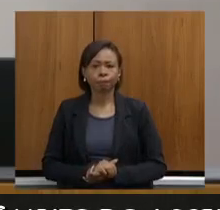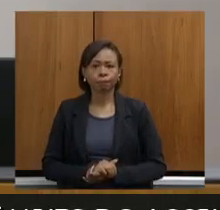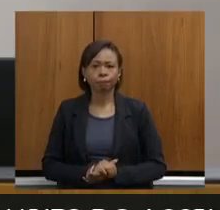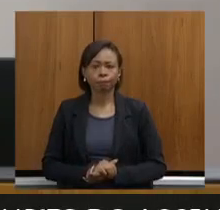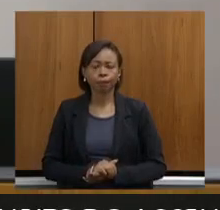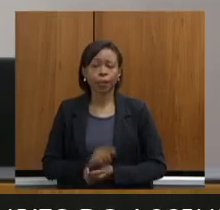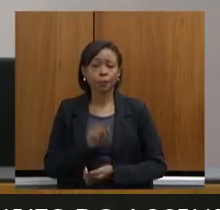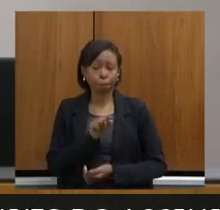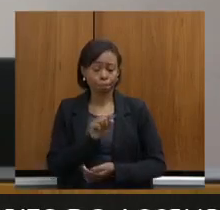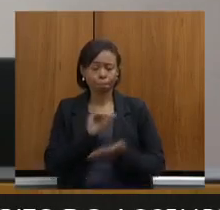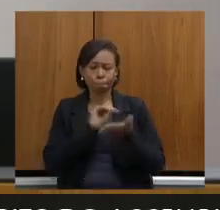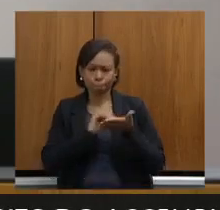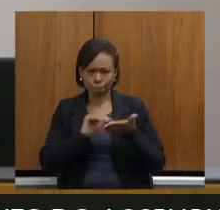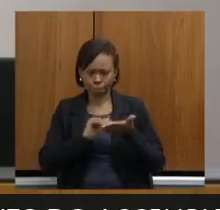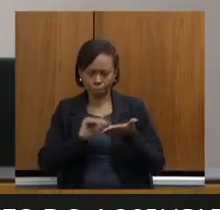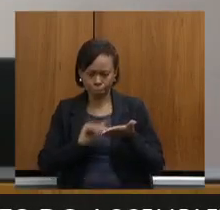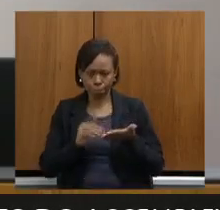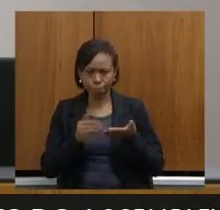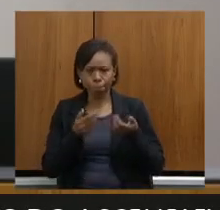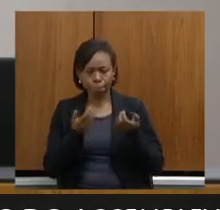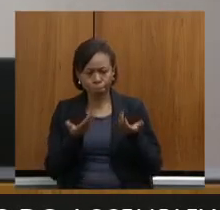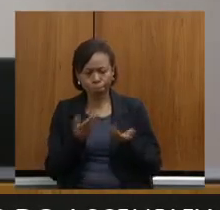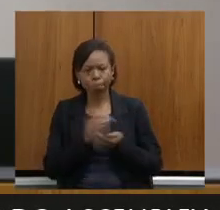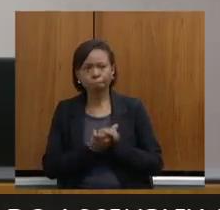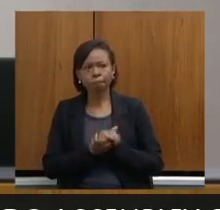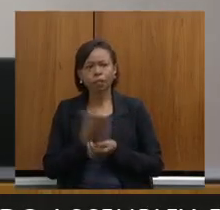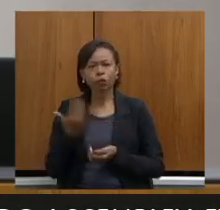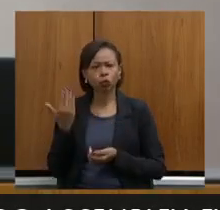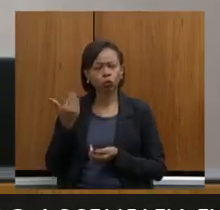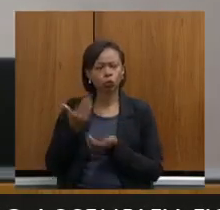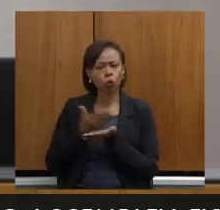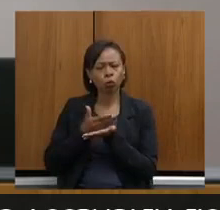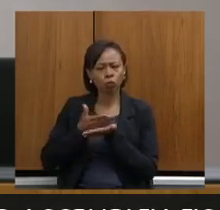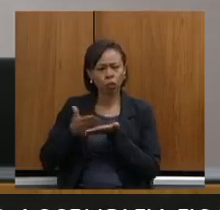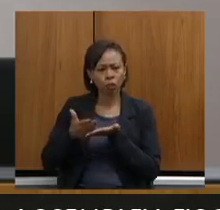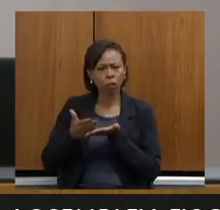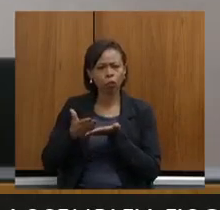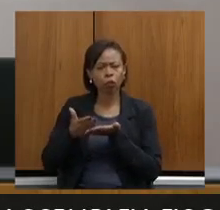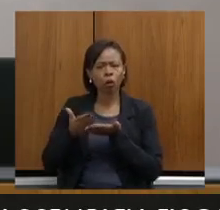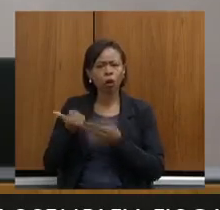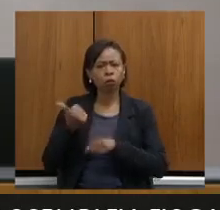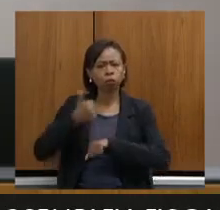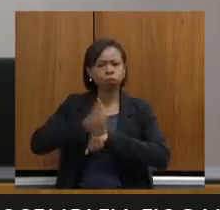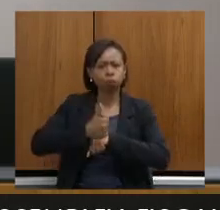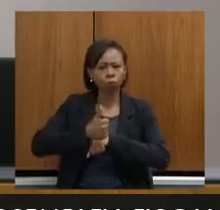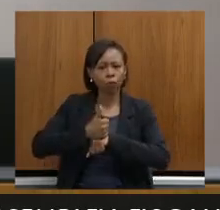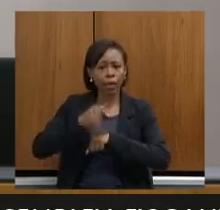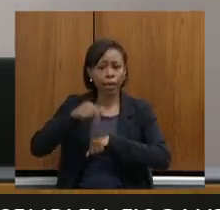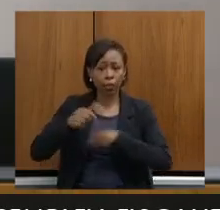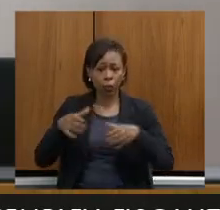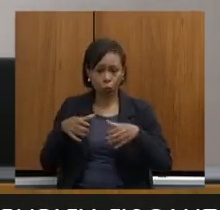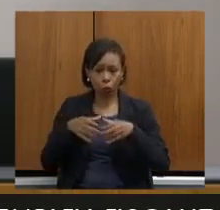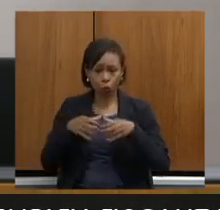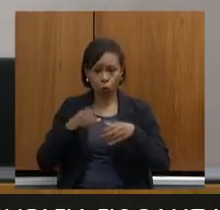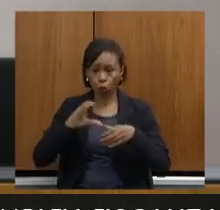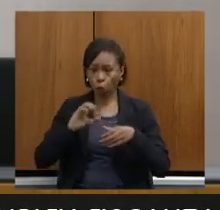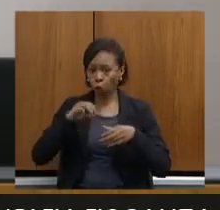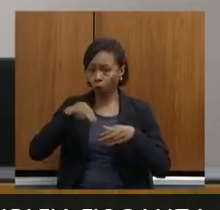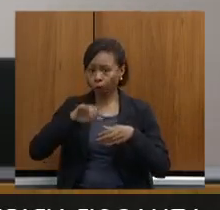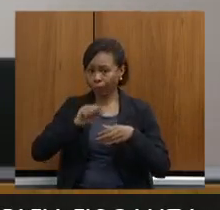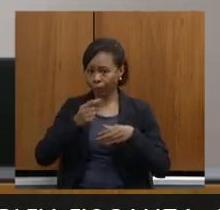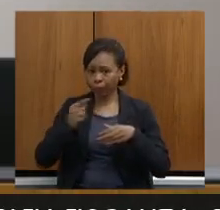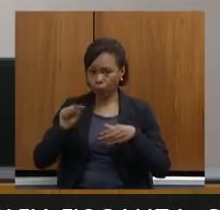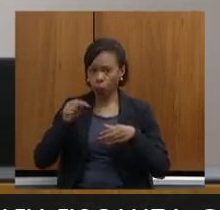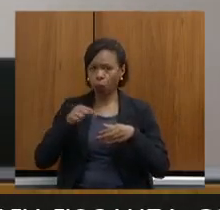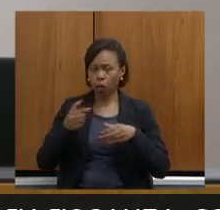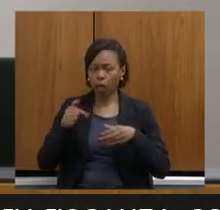desde que nós Assumimos e é assumirmos essa está comissão nós